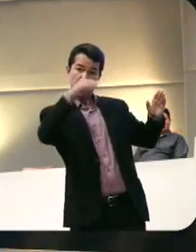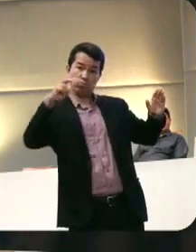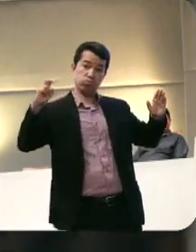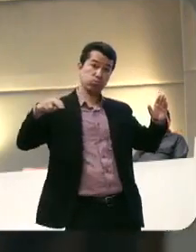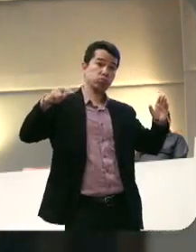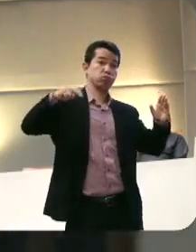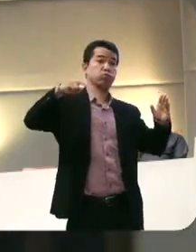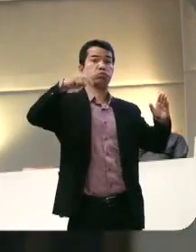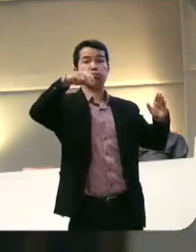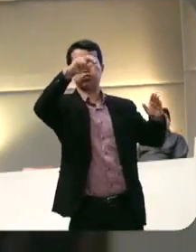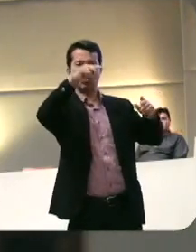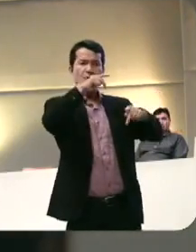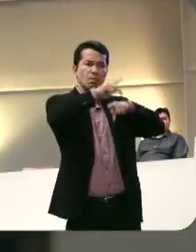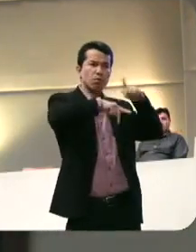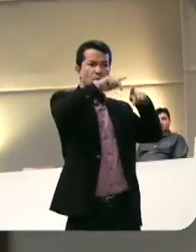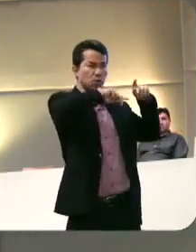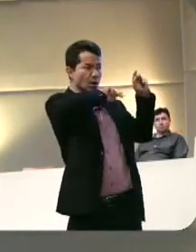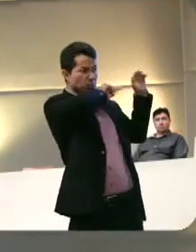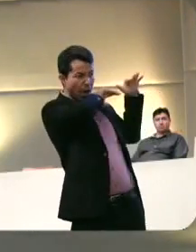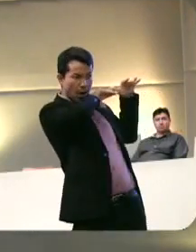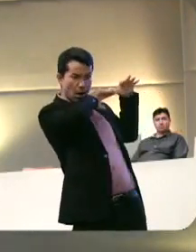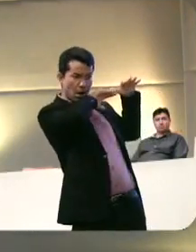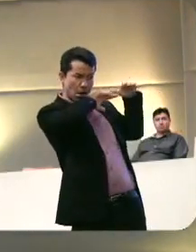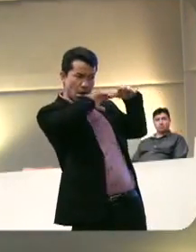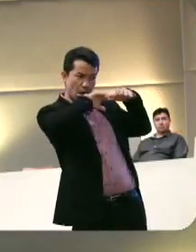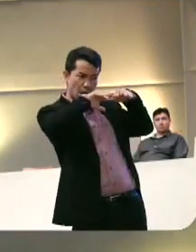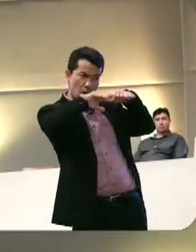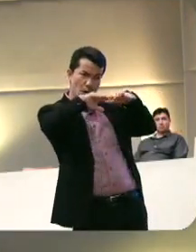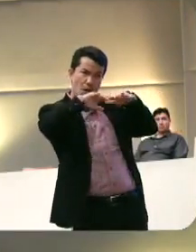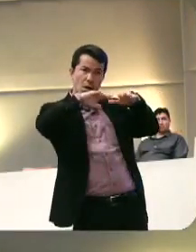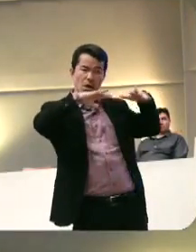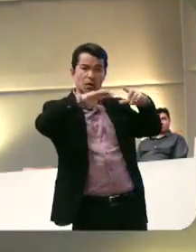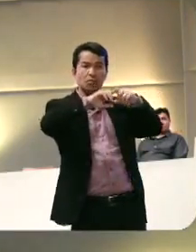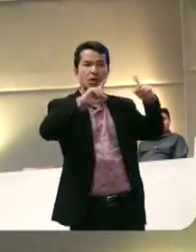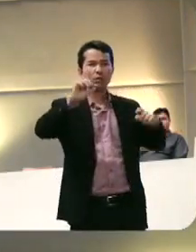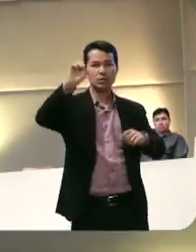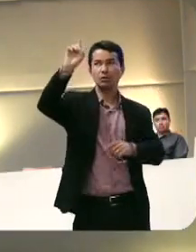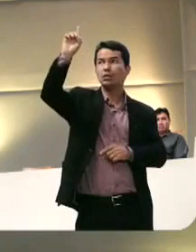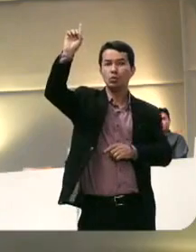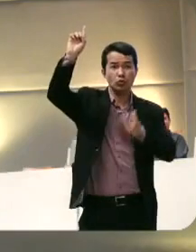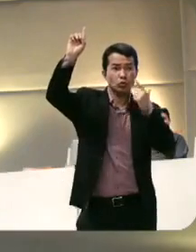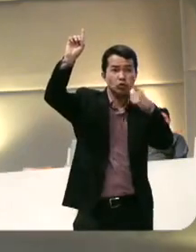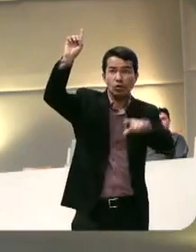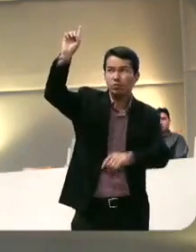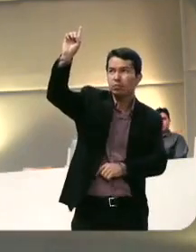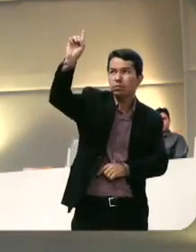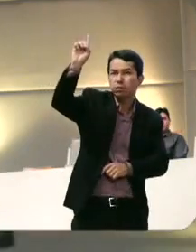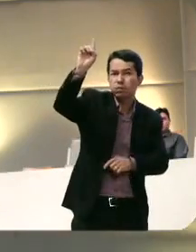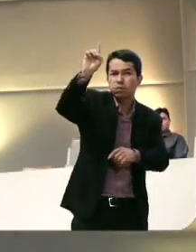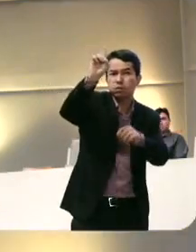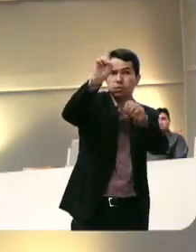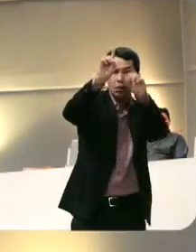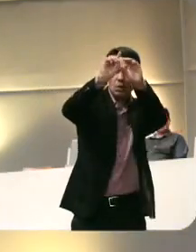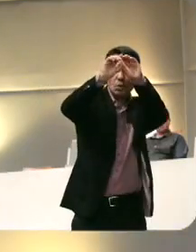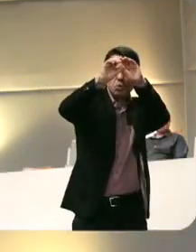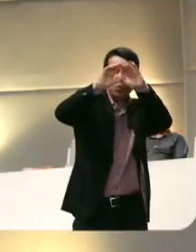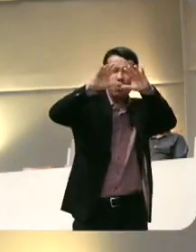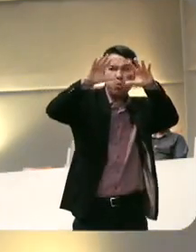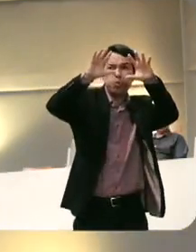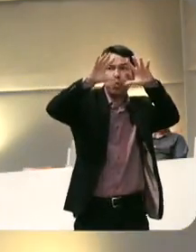Sinai, a palavra de Deus diz que Deus vem como uma nuvem escura, espessa. O monte começa